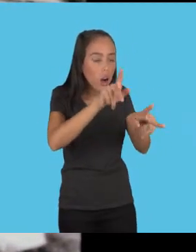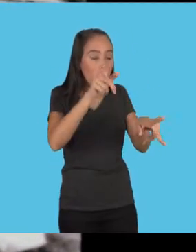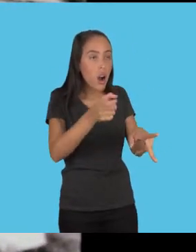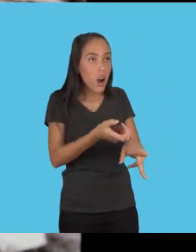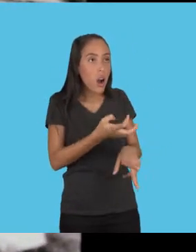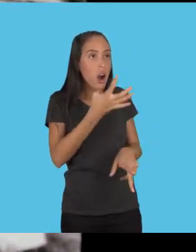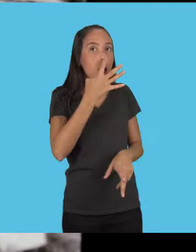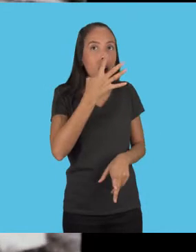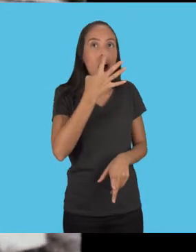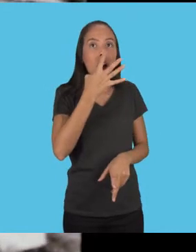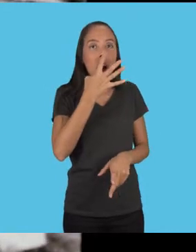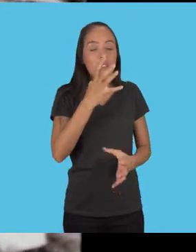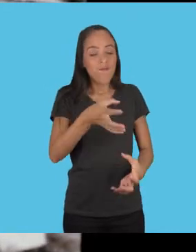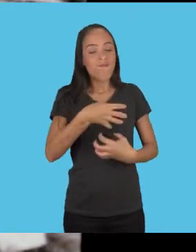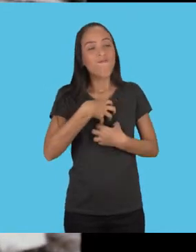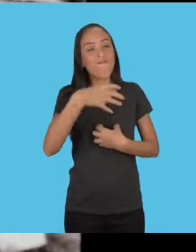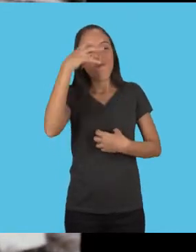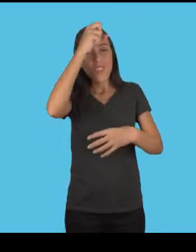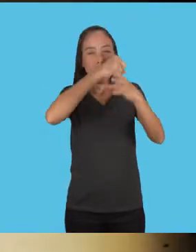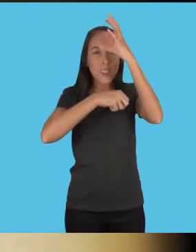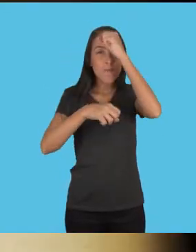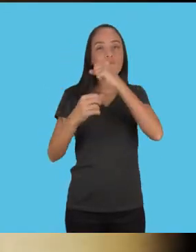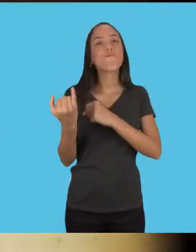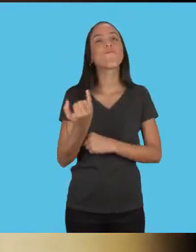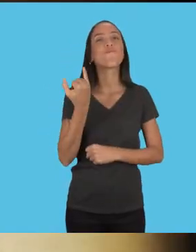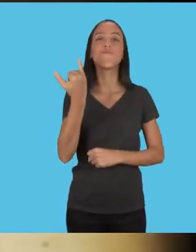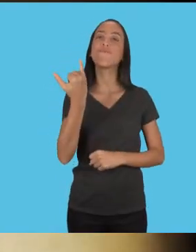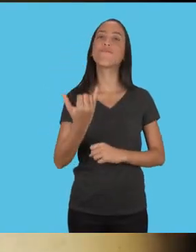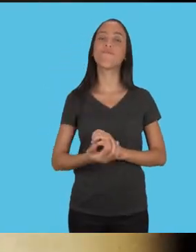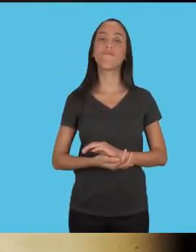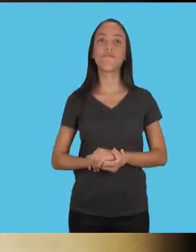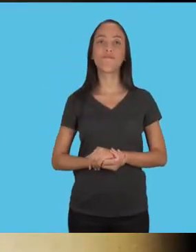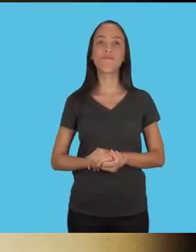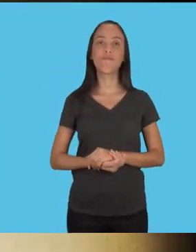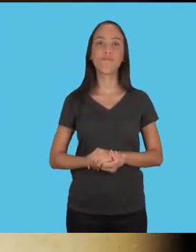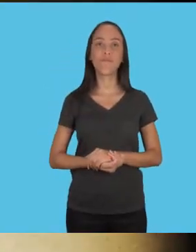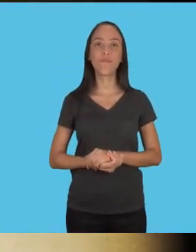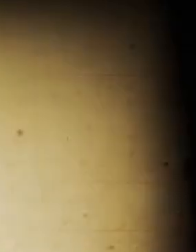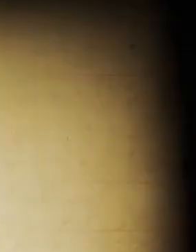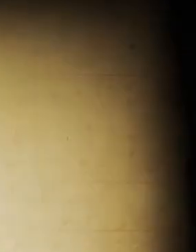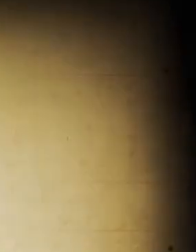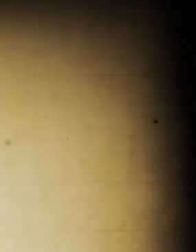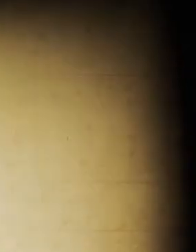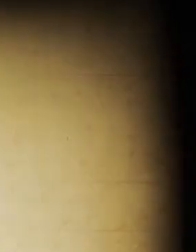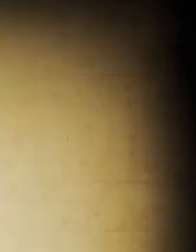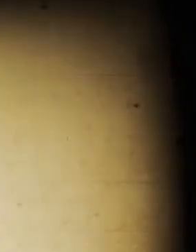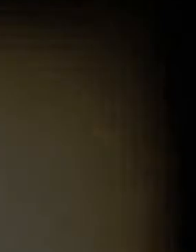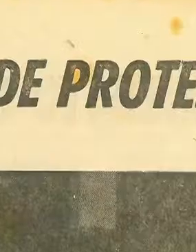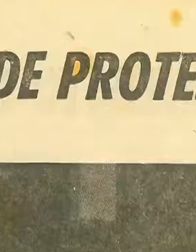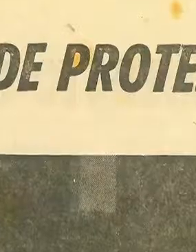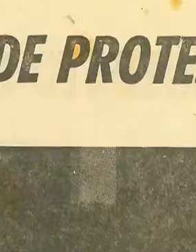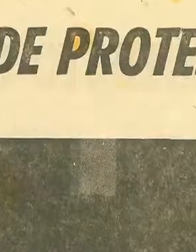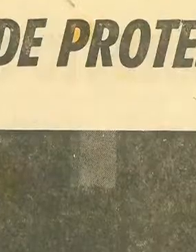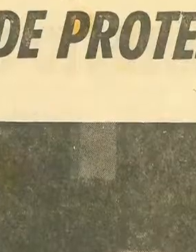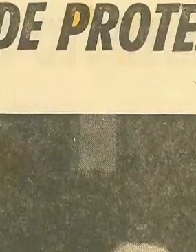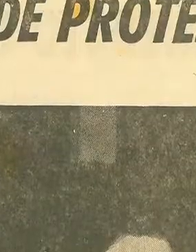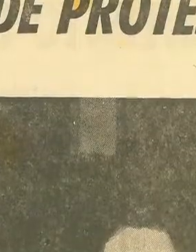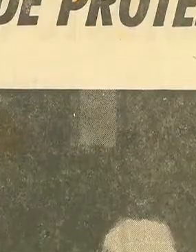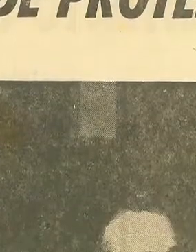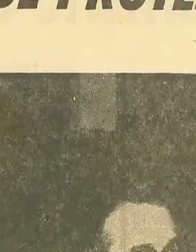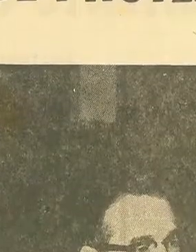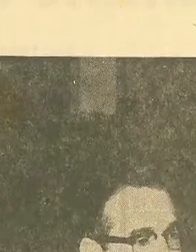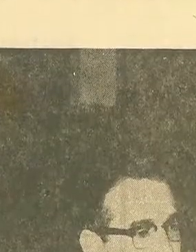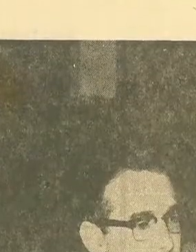choque e um aprendizado muito importante.